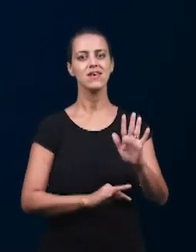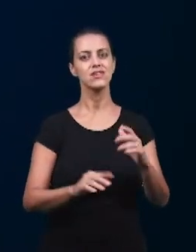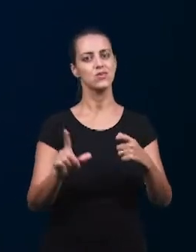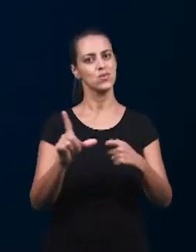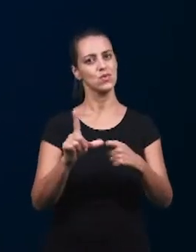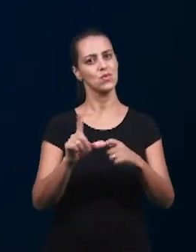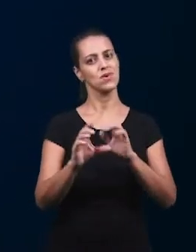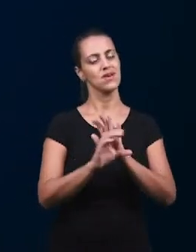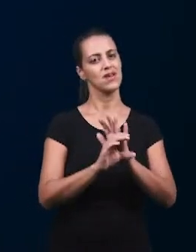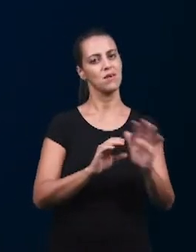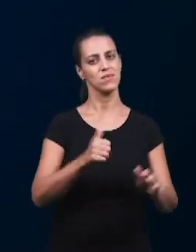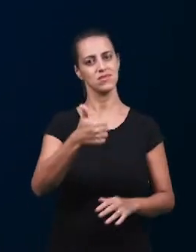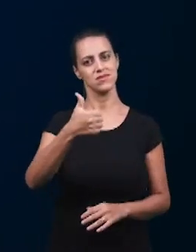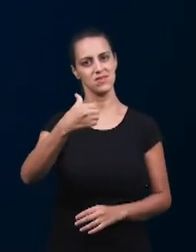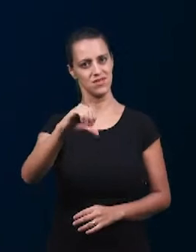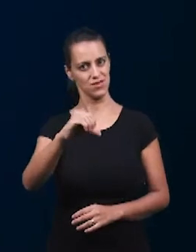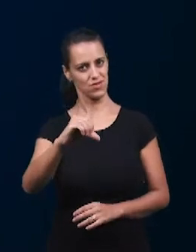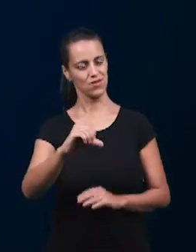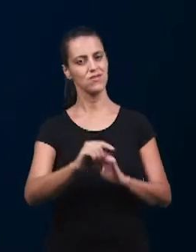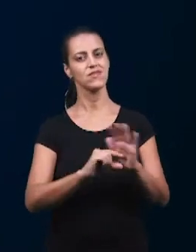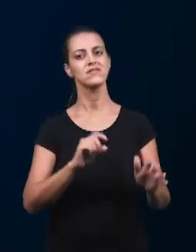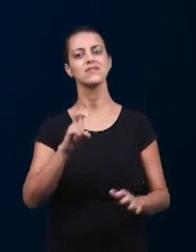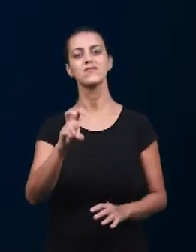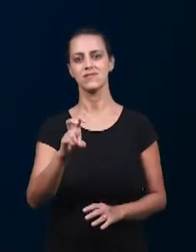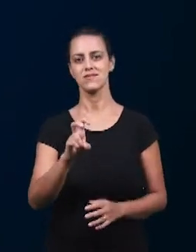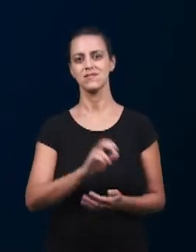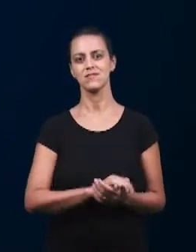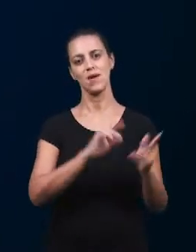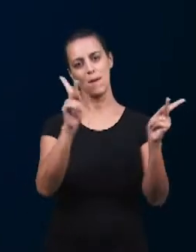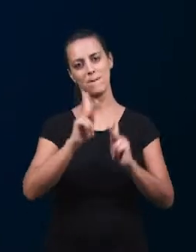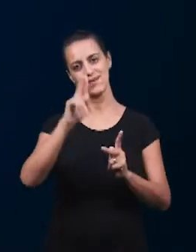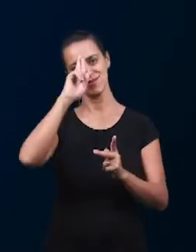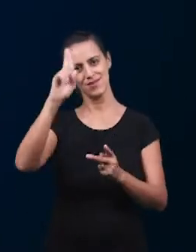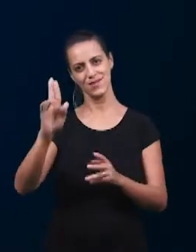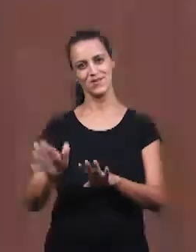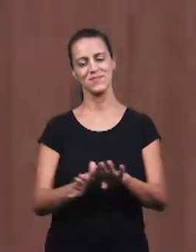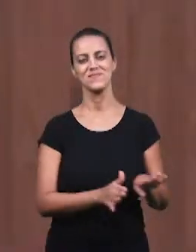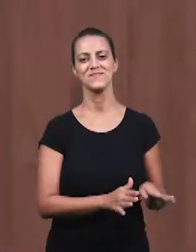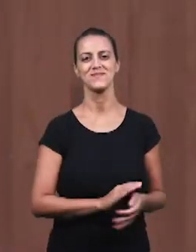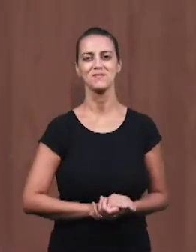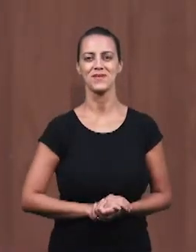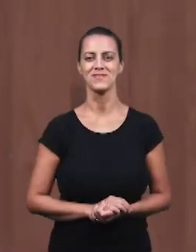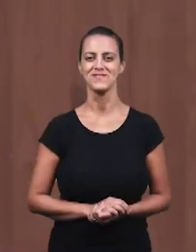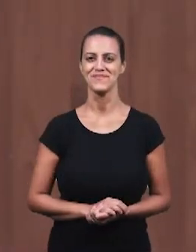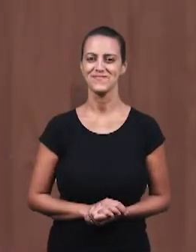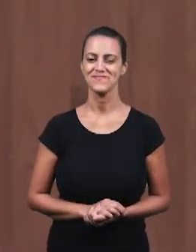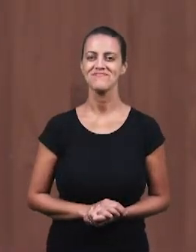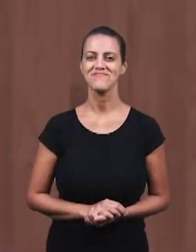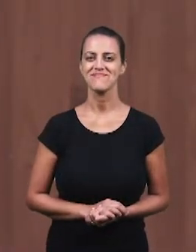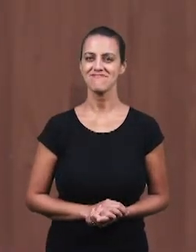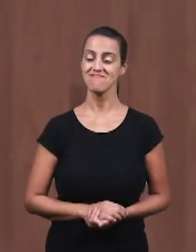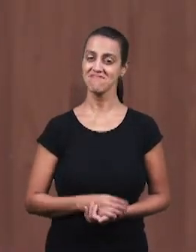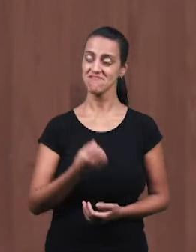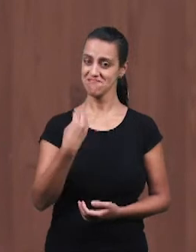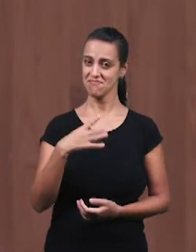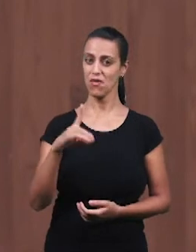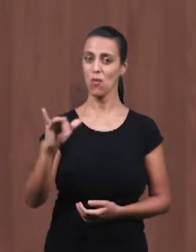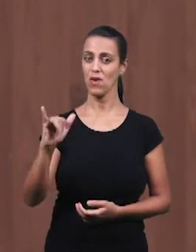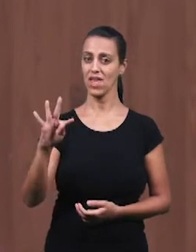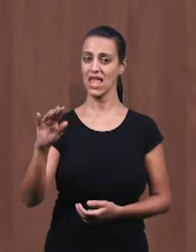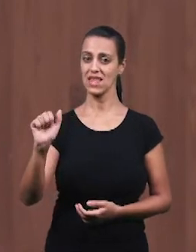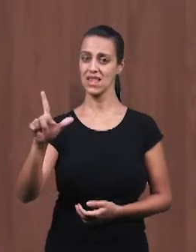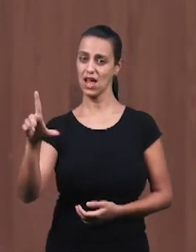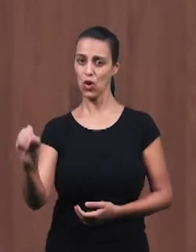texto base es Lucas 19:5. La paz del Señor Jesús. Muito bem, Ítalo. Bem colocado ali a